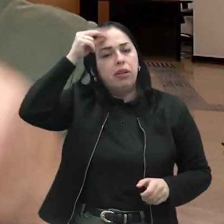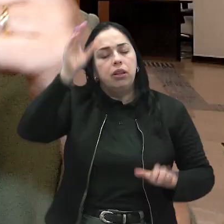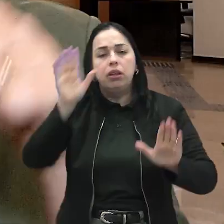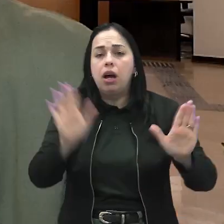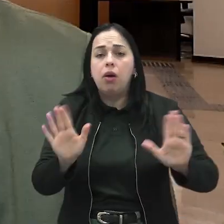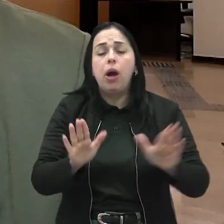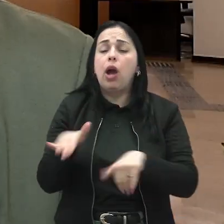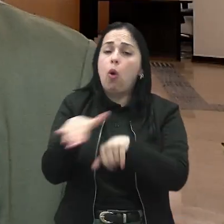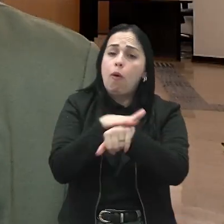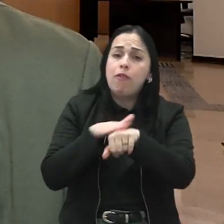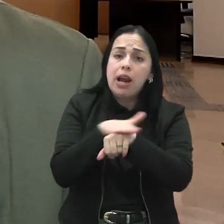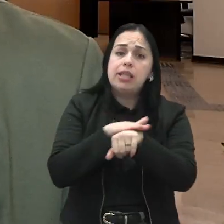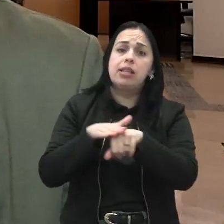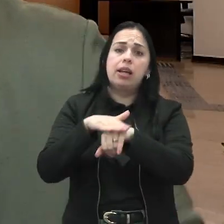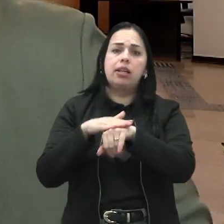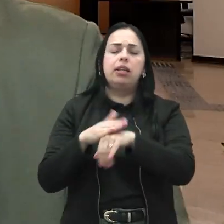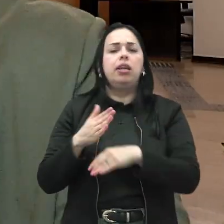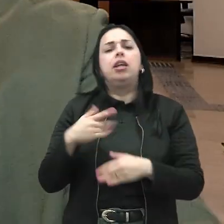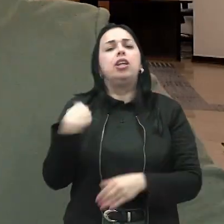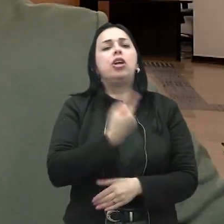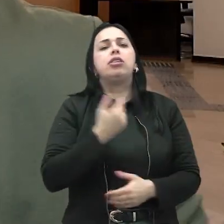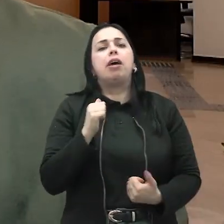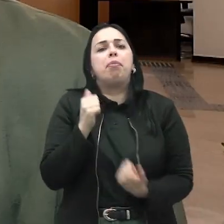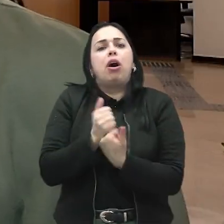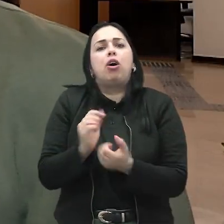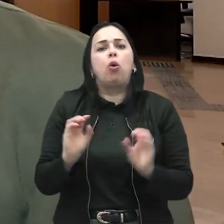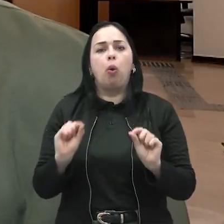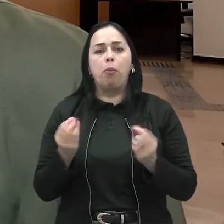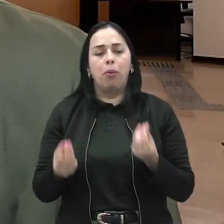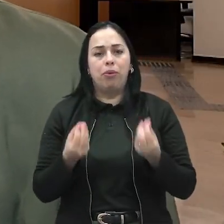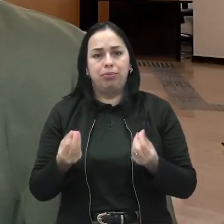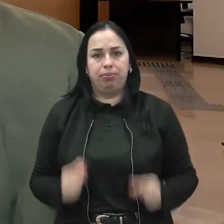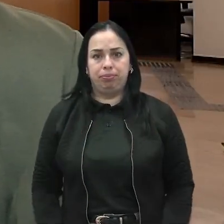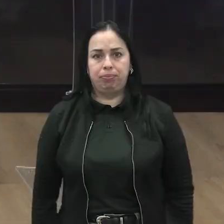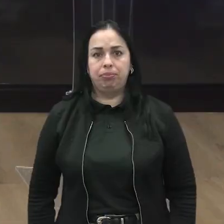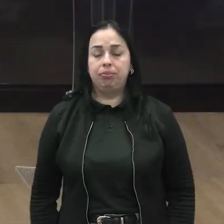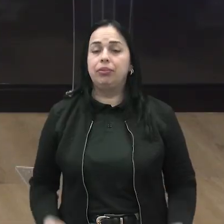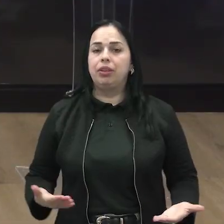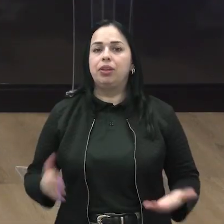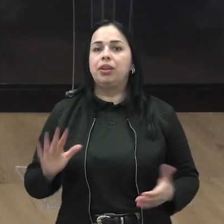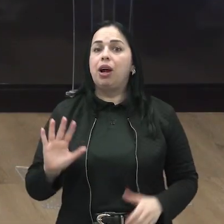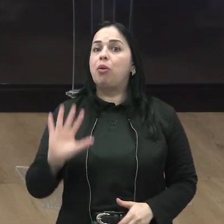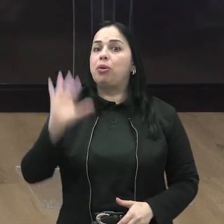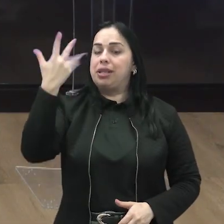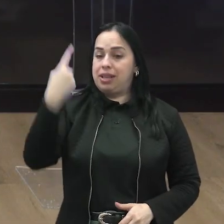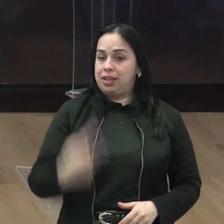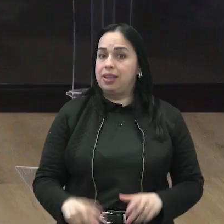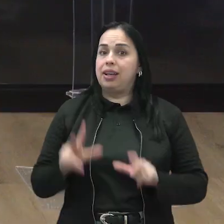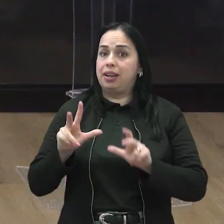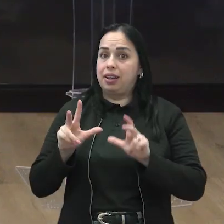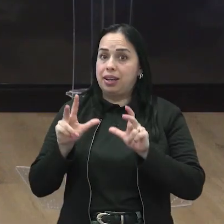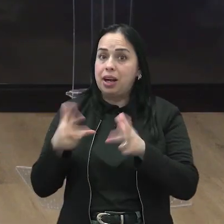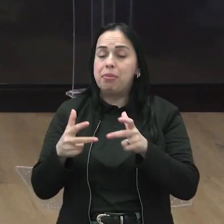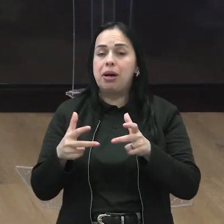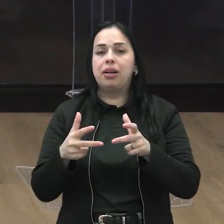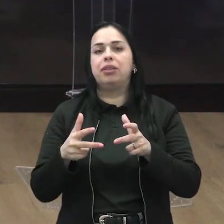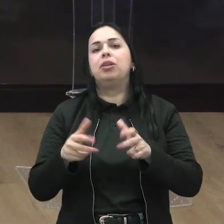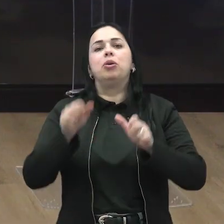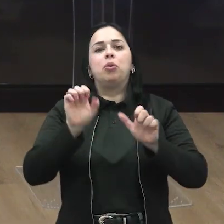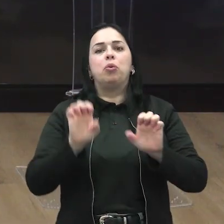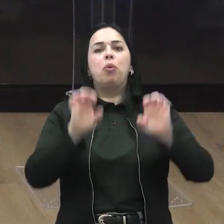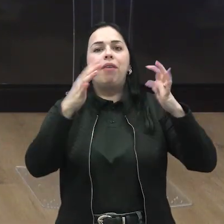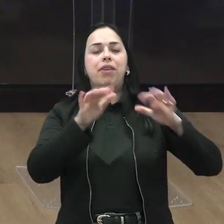Prefeitura, mas abrir esse diálogo e o que a gente pode auxiliar nesse processo. Ainda sobre o que acontece aqui na Câmara,